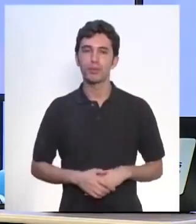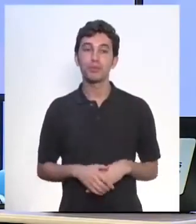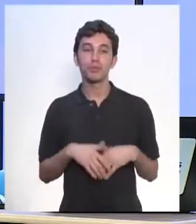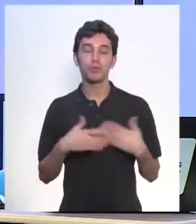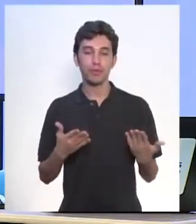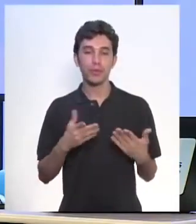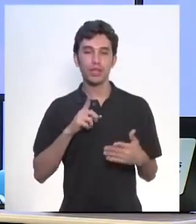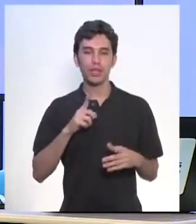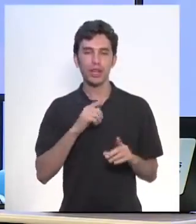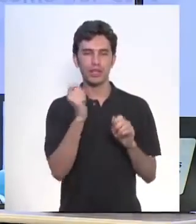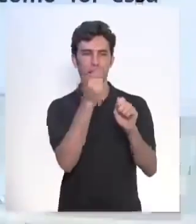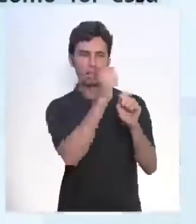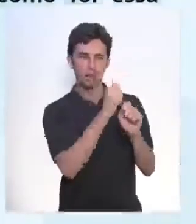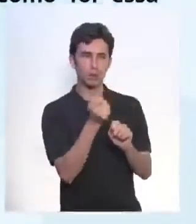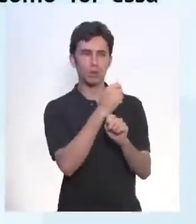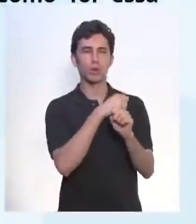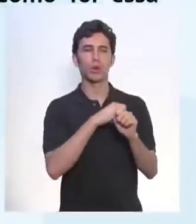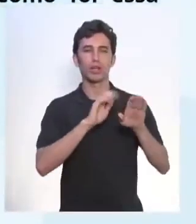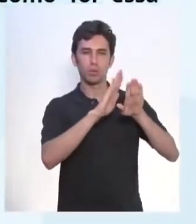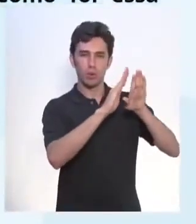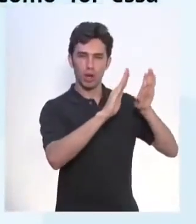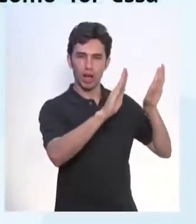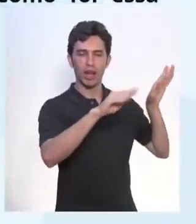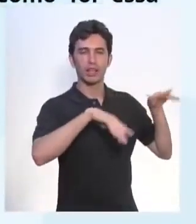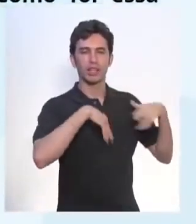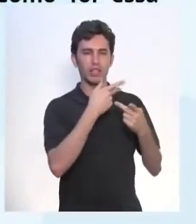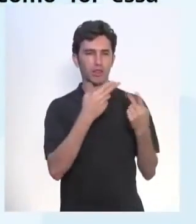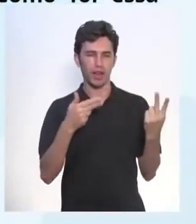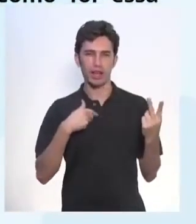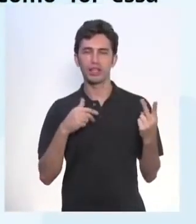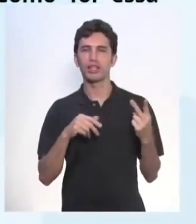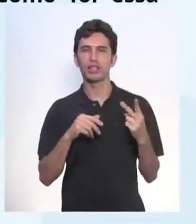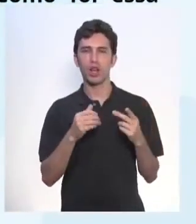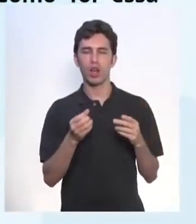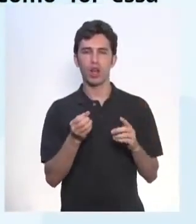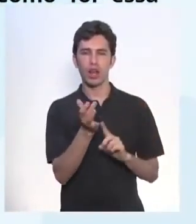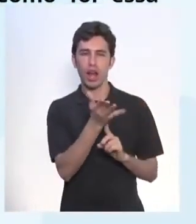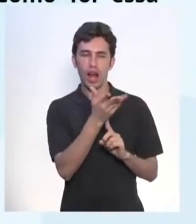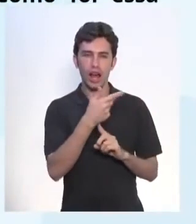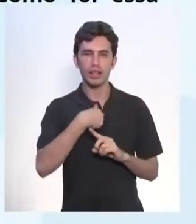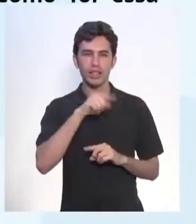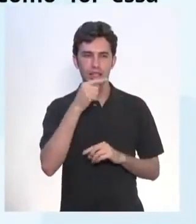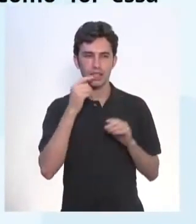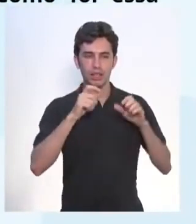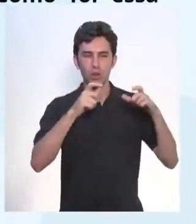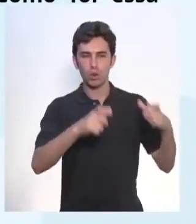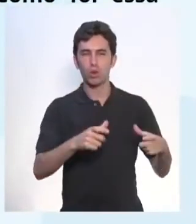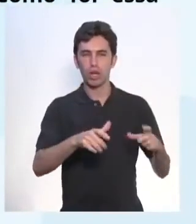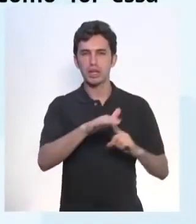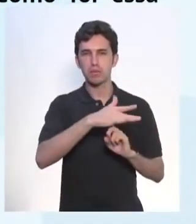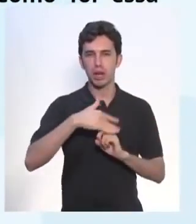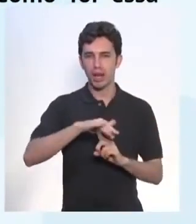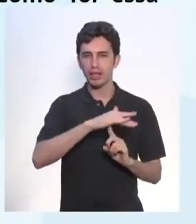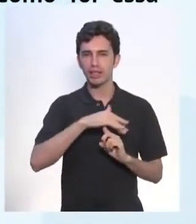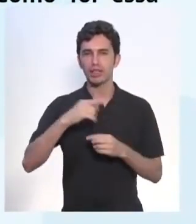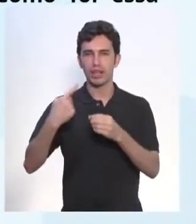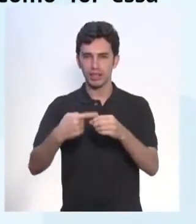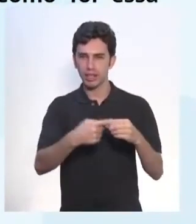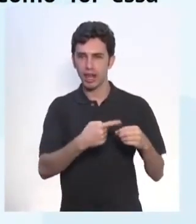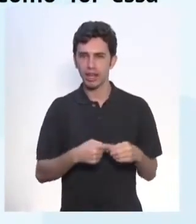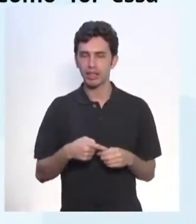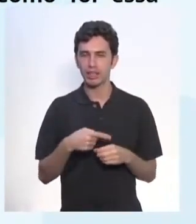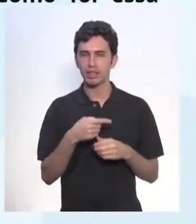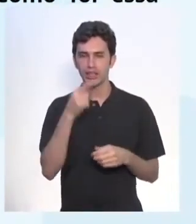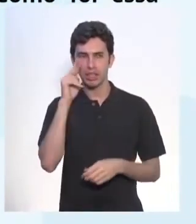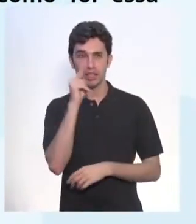existem esculturas, murais e demais obras em praças públicas na sua cidade ou na região onde você mora? Vocês já observaram